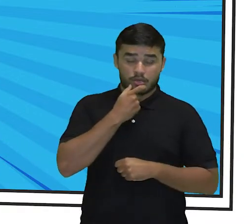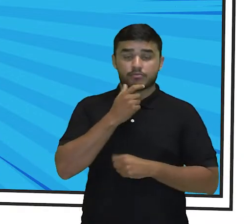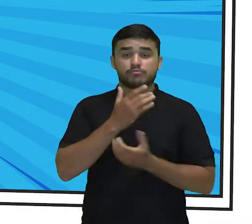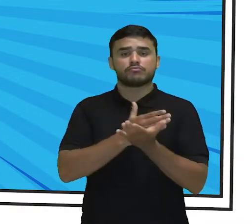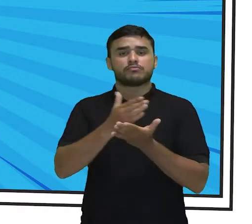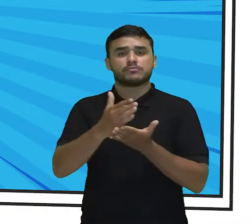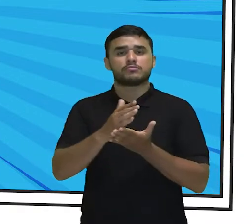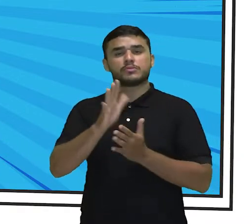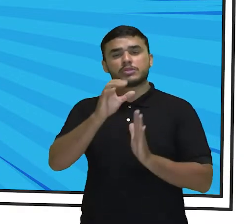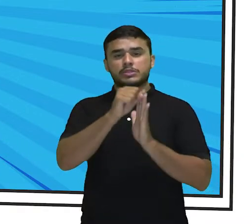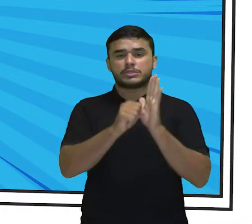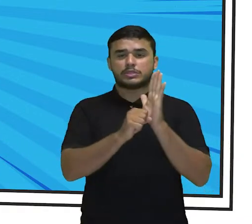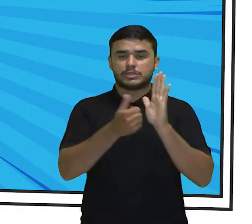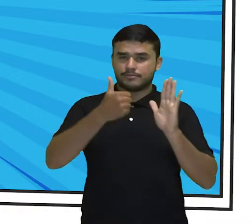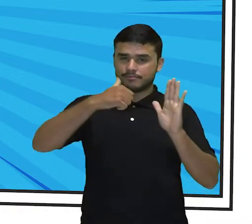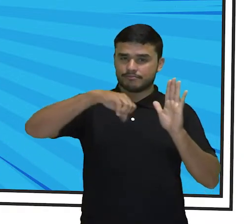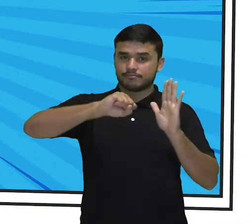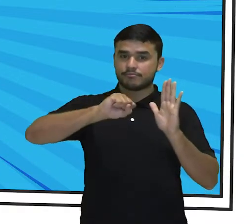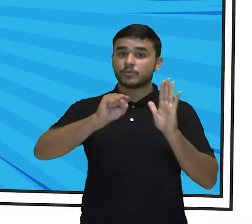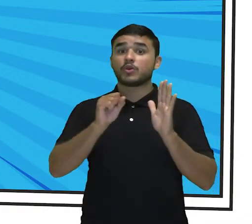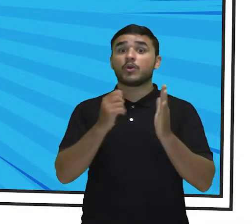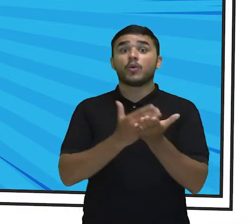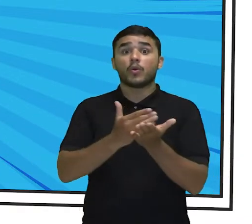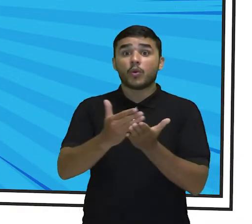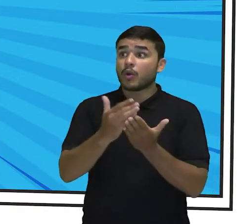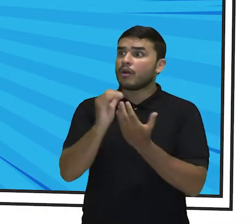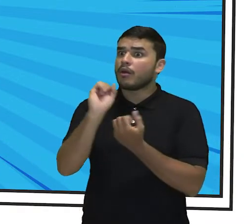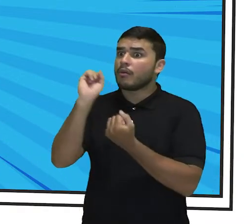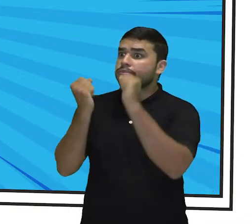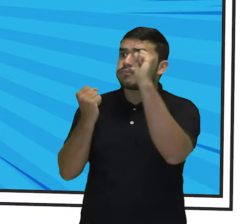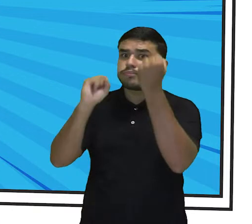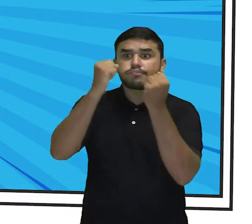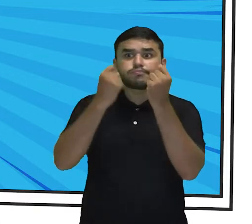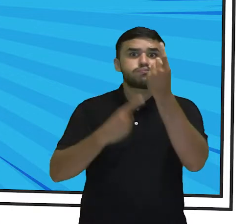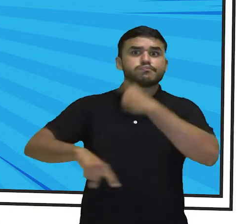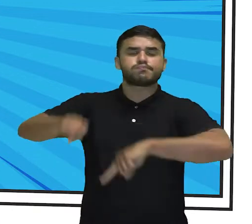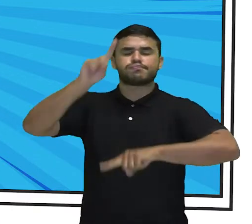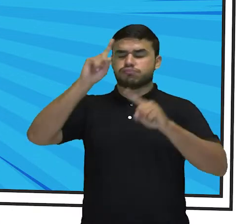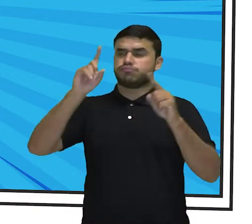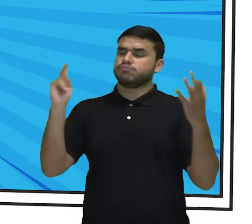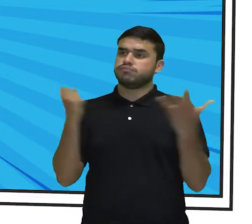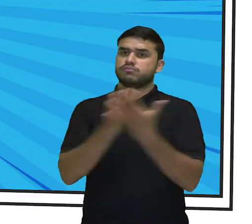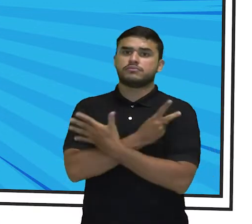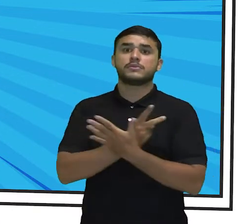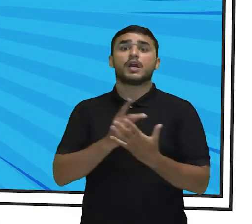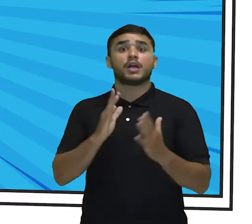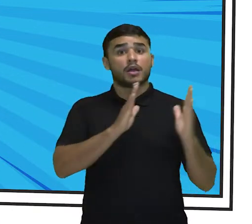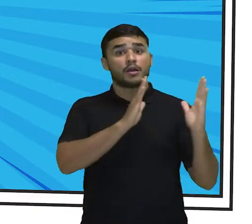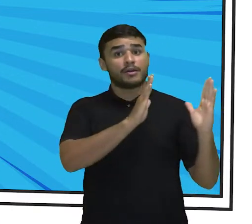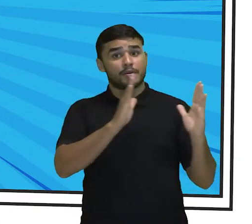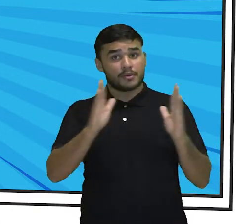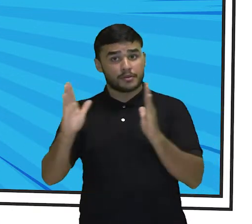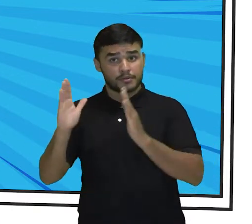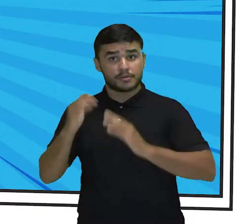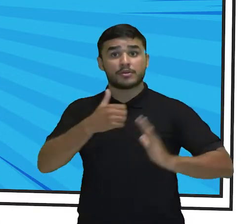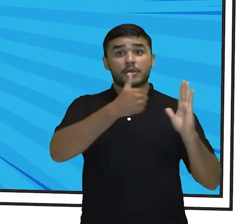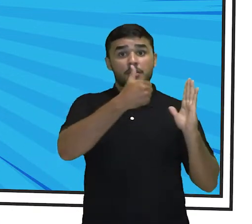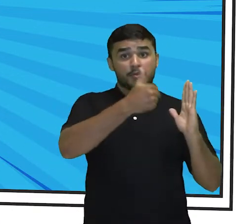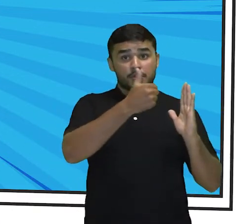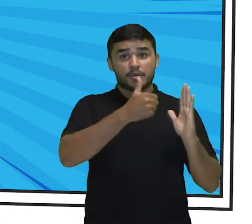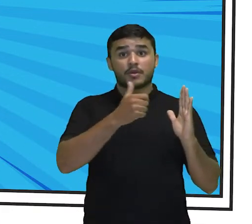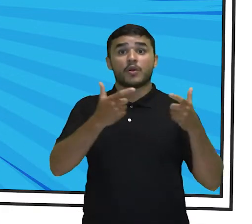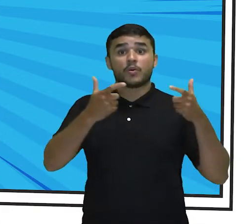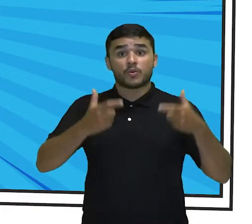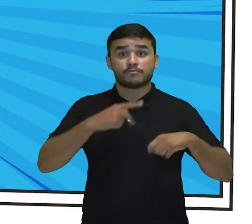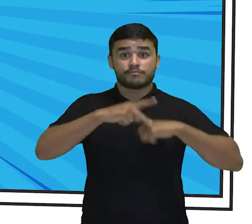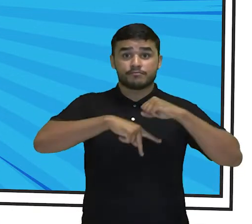inicialmente no século XVIII, e a Revolução Industrial, começando no século XVIII, ela vai ter suas fases. Primeira fase, só na